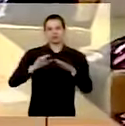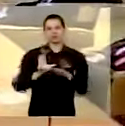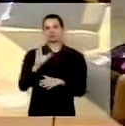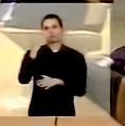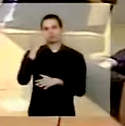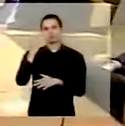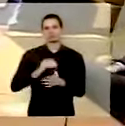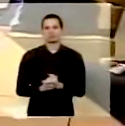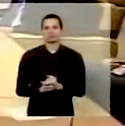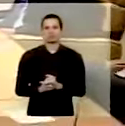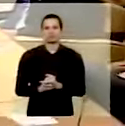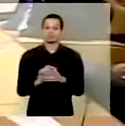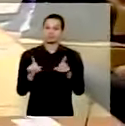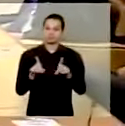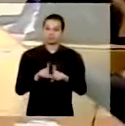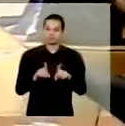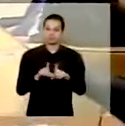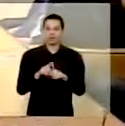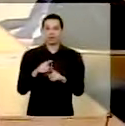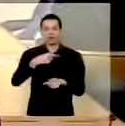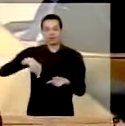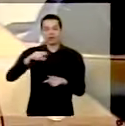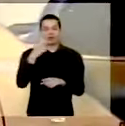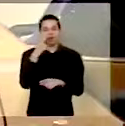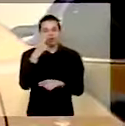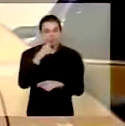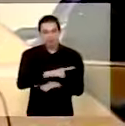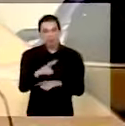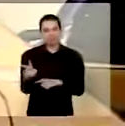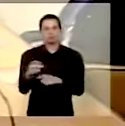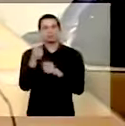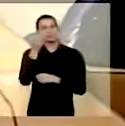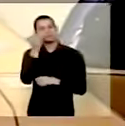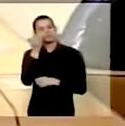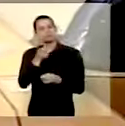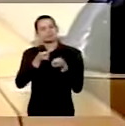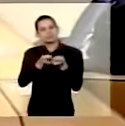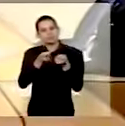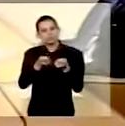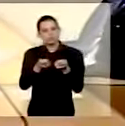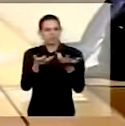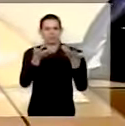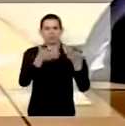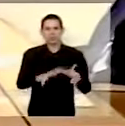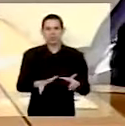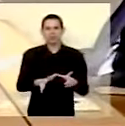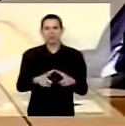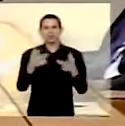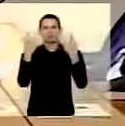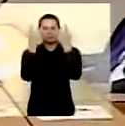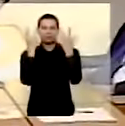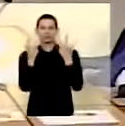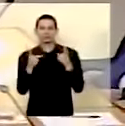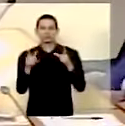ocorrido. Igualmente, assistimos a tentativas inaceitáveis de constranger